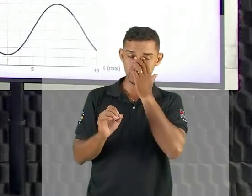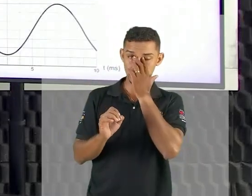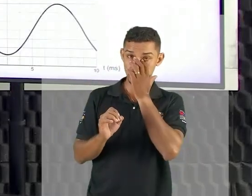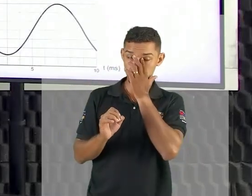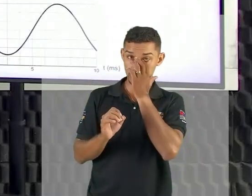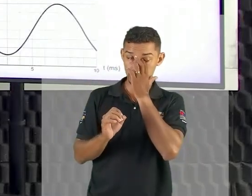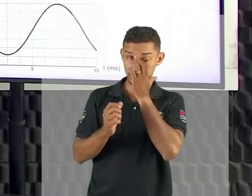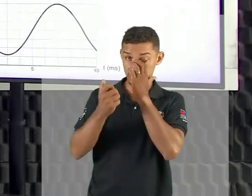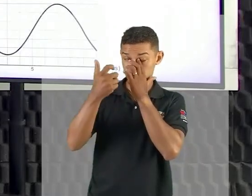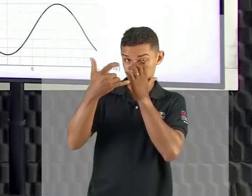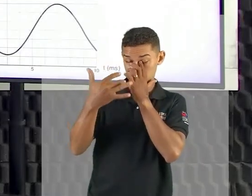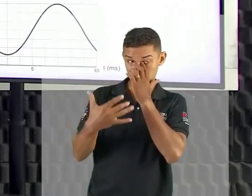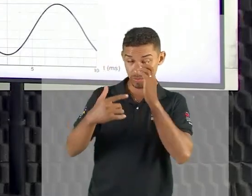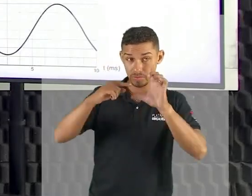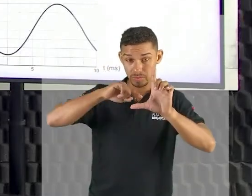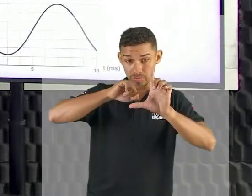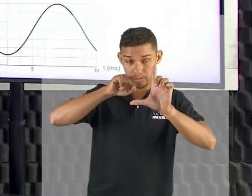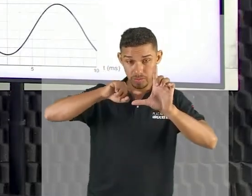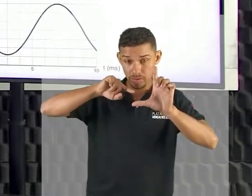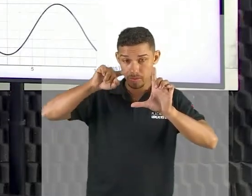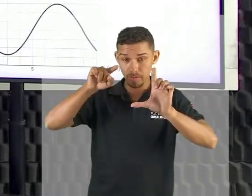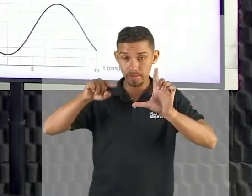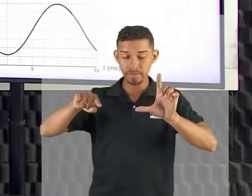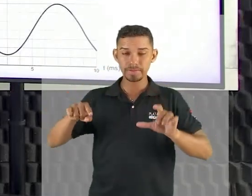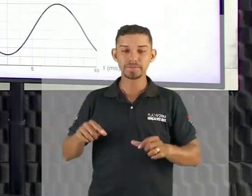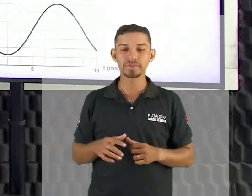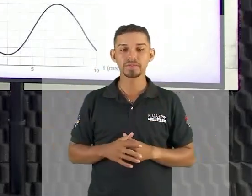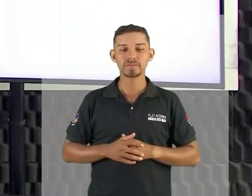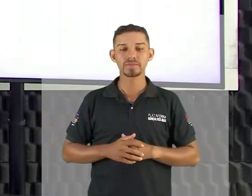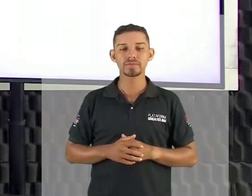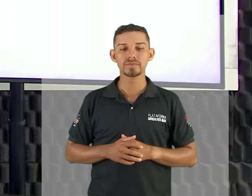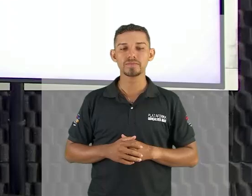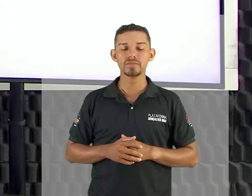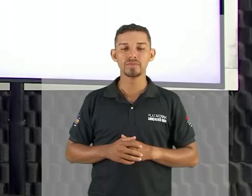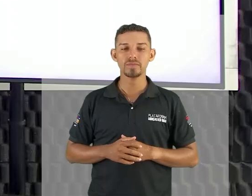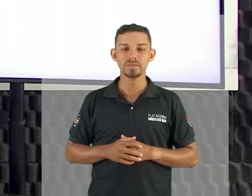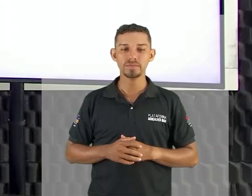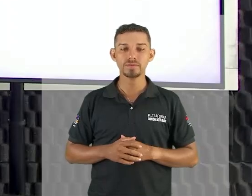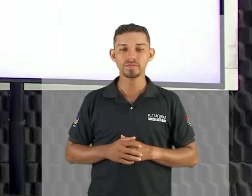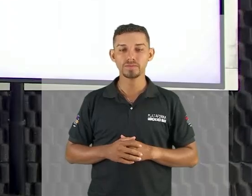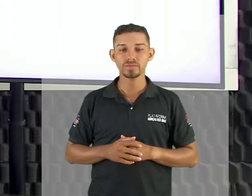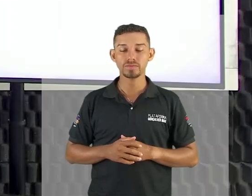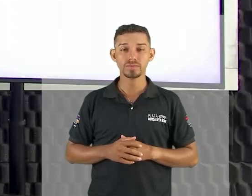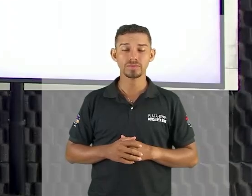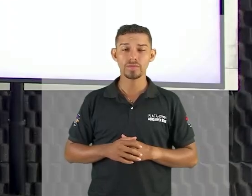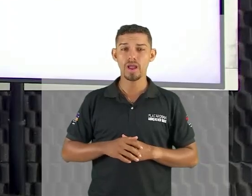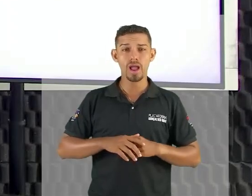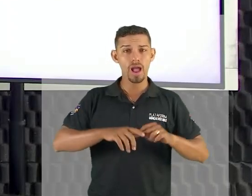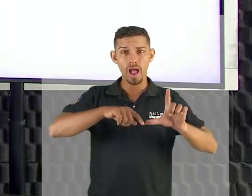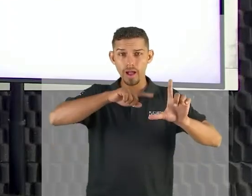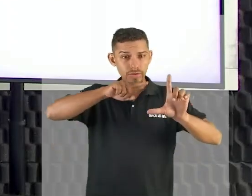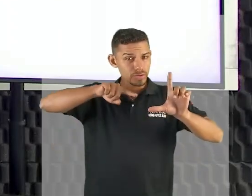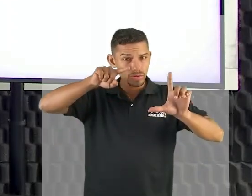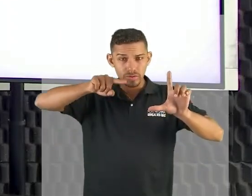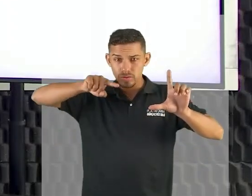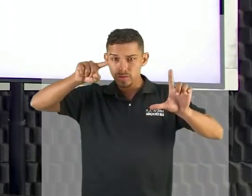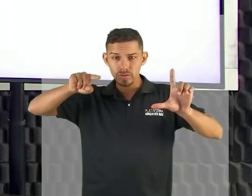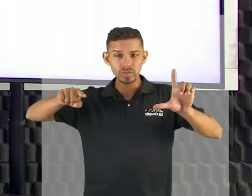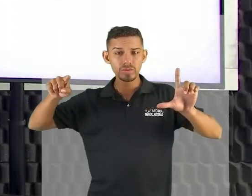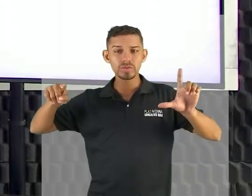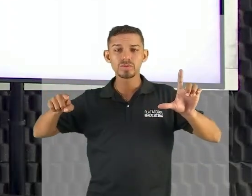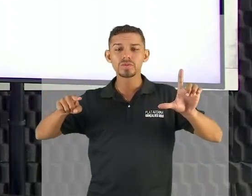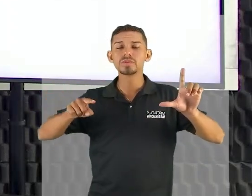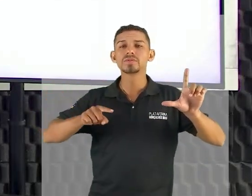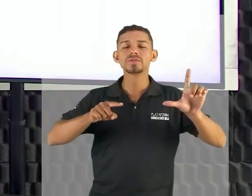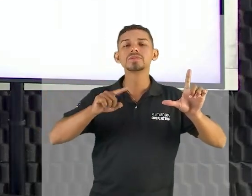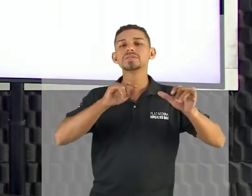vai falar sobre esse aspecto das ondas aí tá então vamos pra frente a frequência de oscilação do circuito elétrico